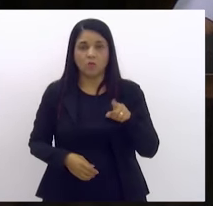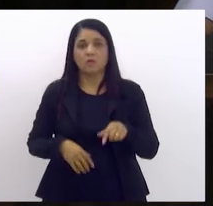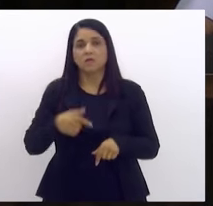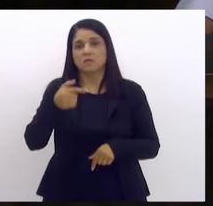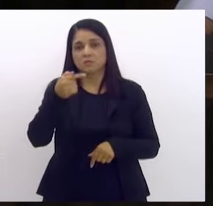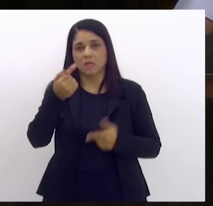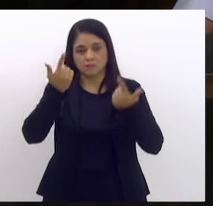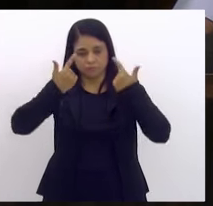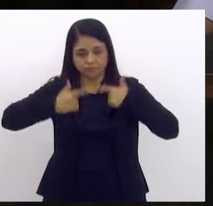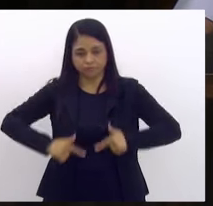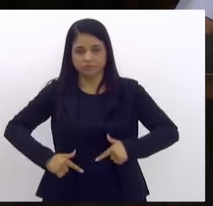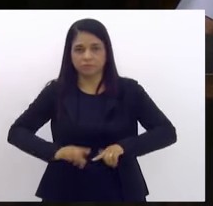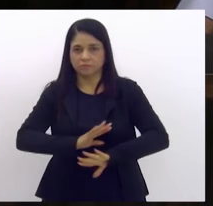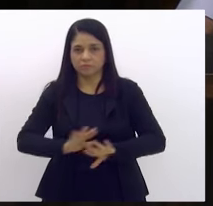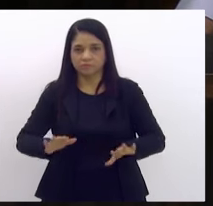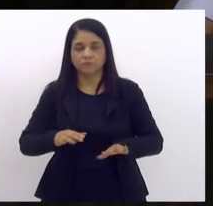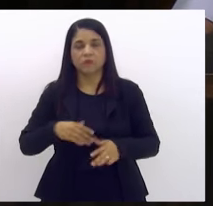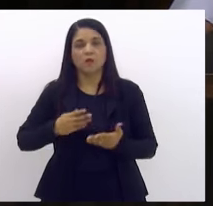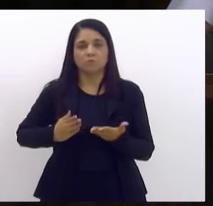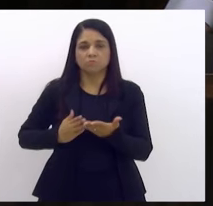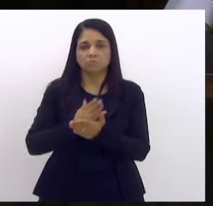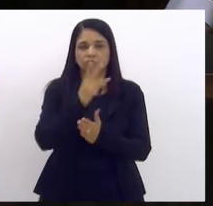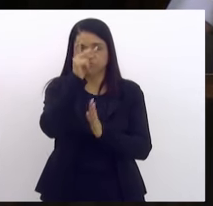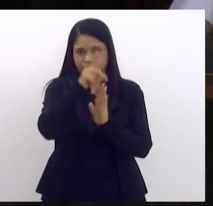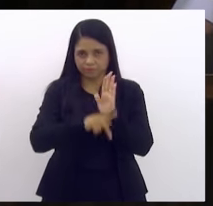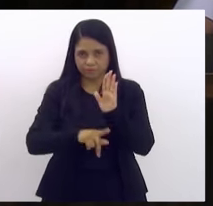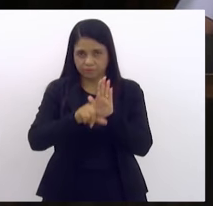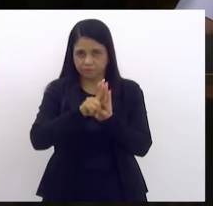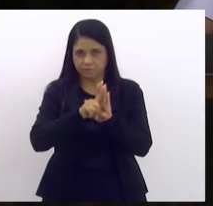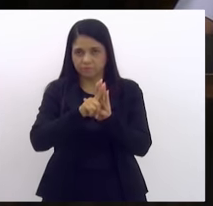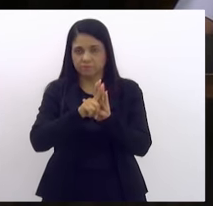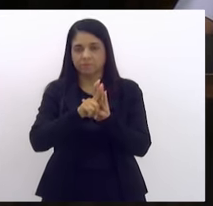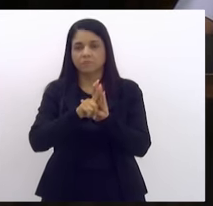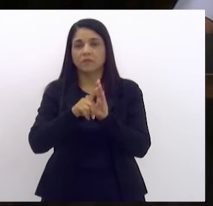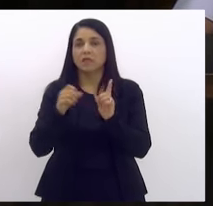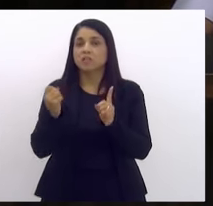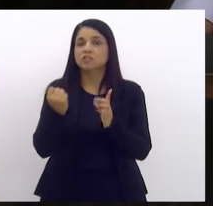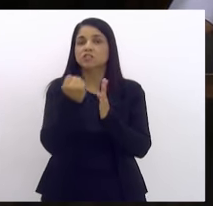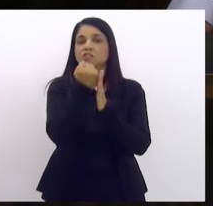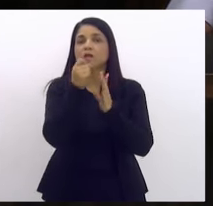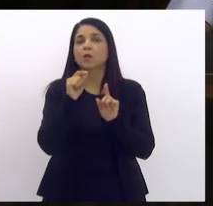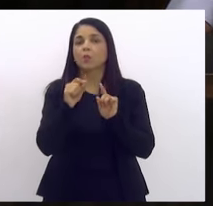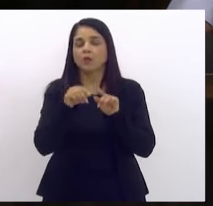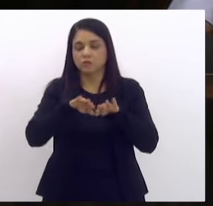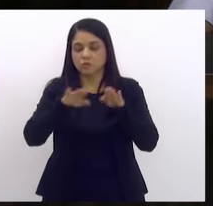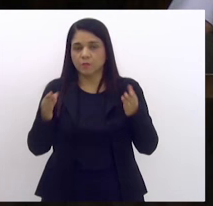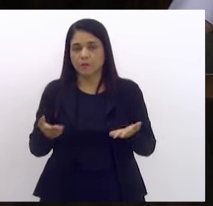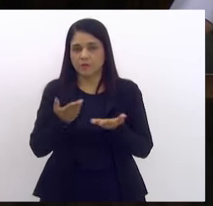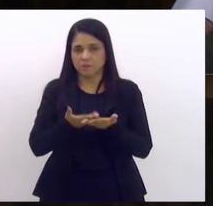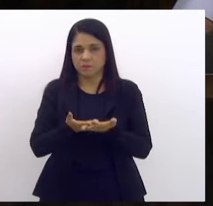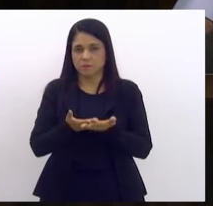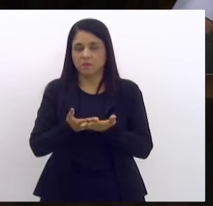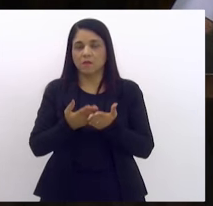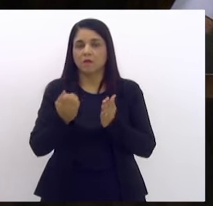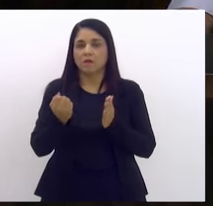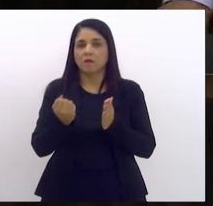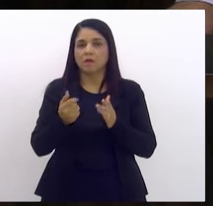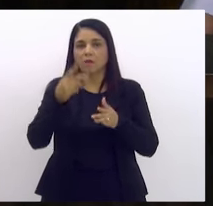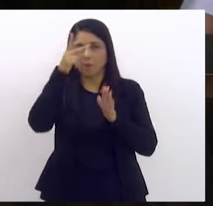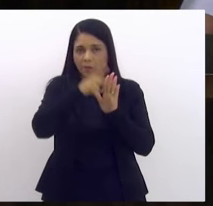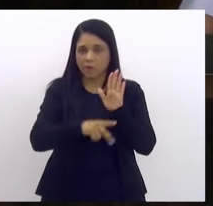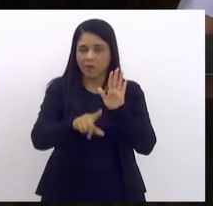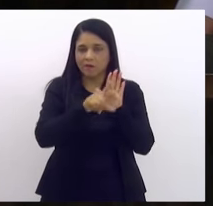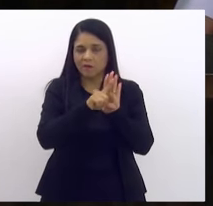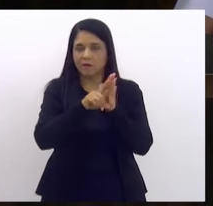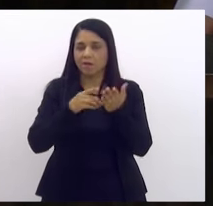abstenção. O projeto está aprovado. Salve destaque. Há sobre a mesa o destaque para